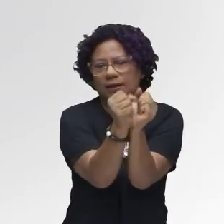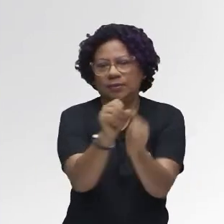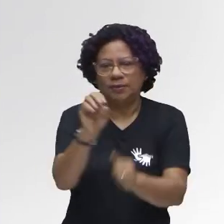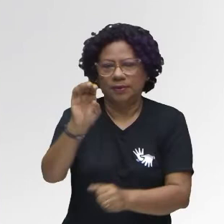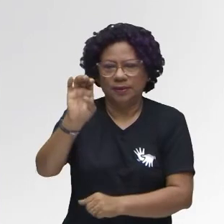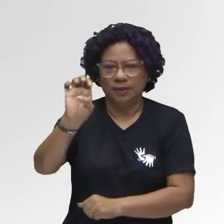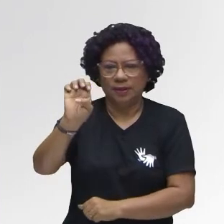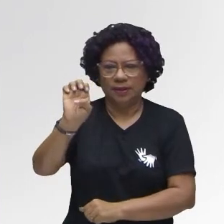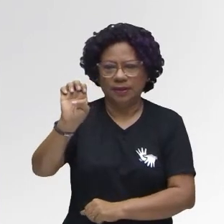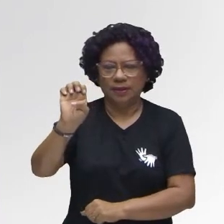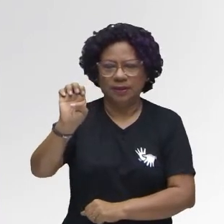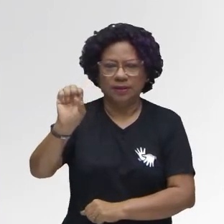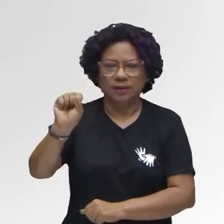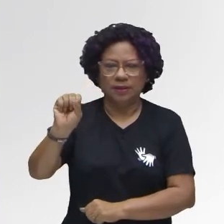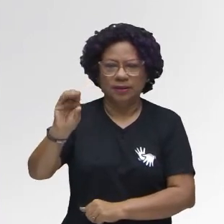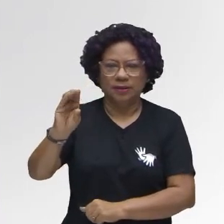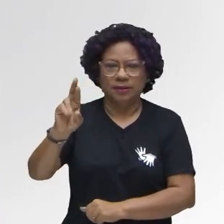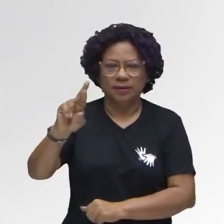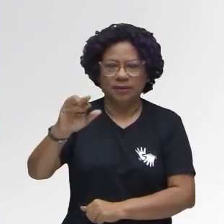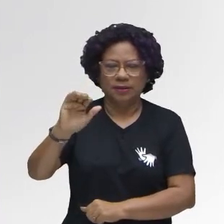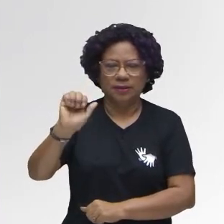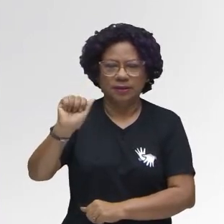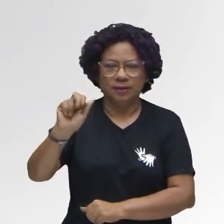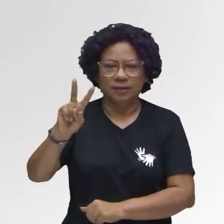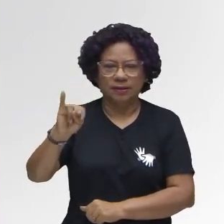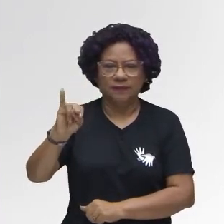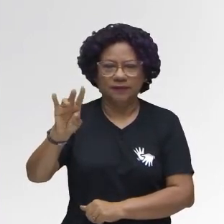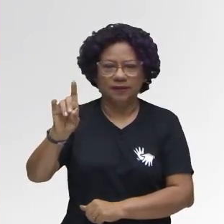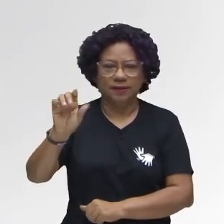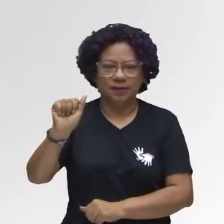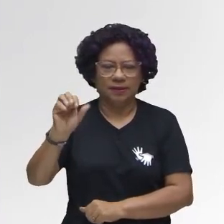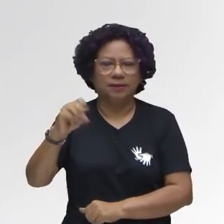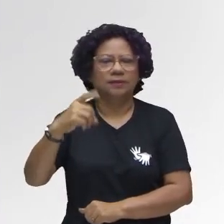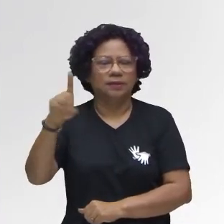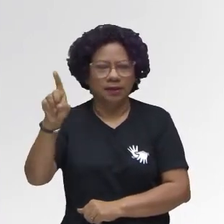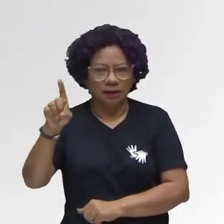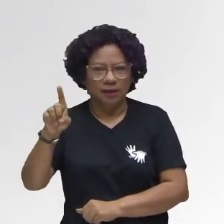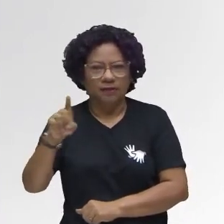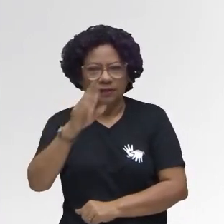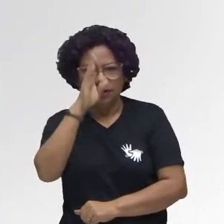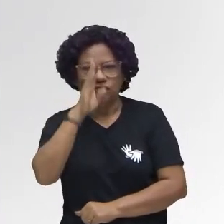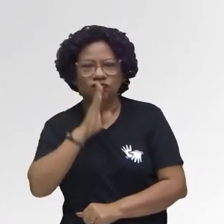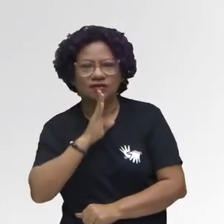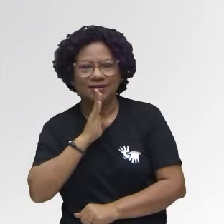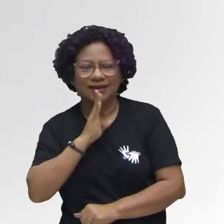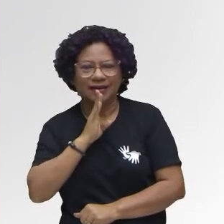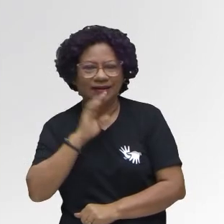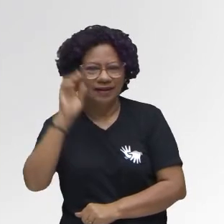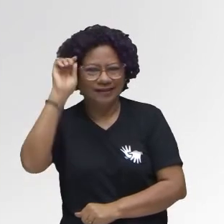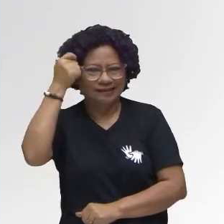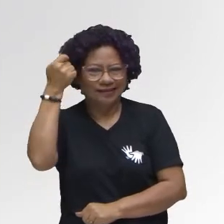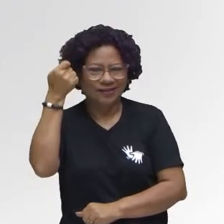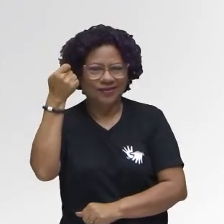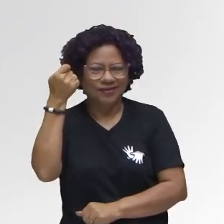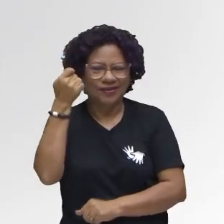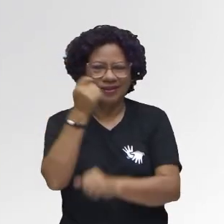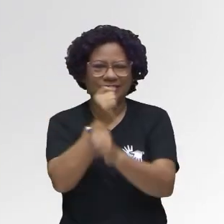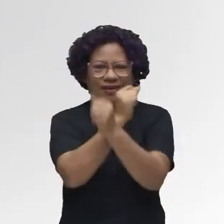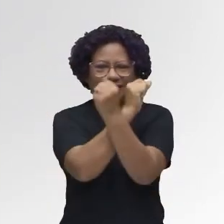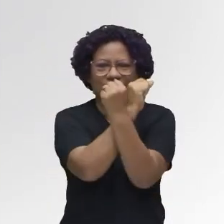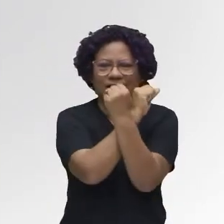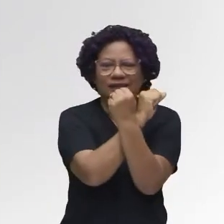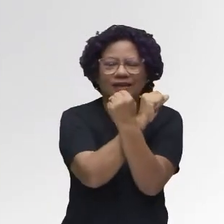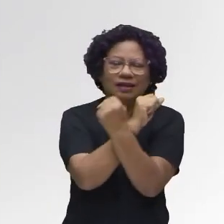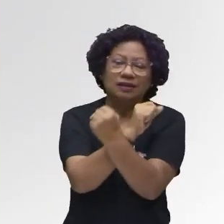indústria, o mundo inteiro, se beneficiava do trabalho escravo, porque não se pagava pelo trabalho da